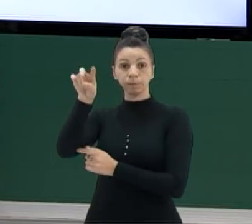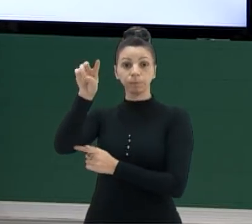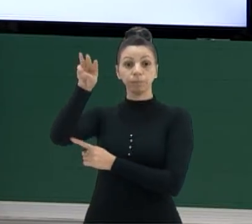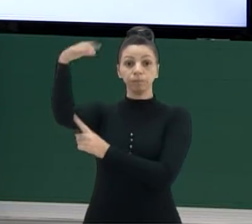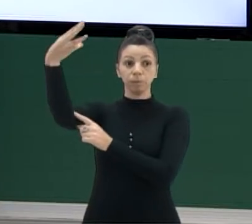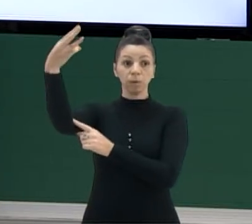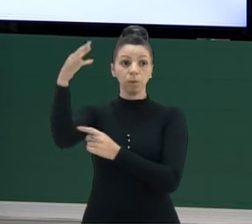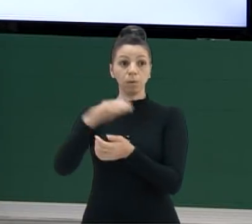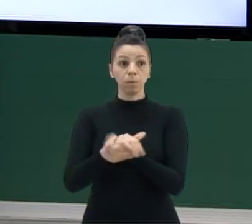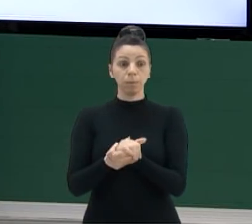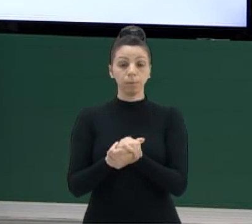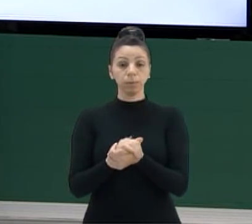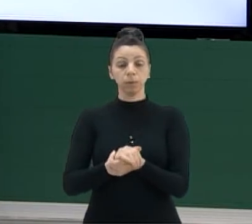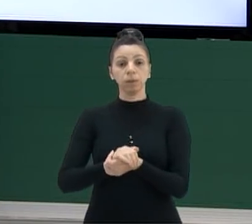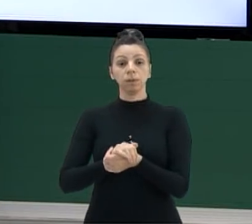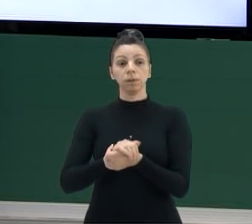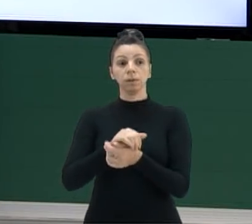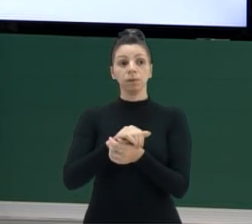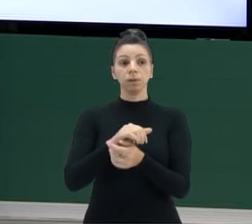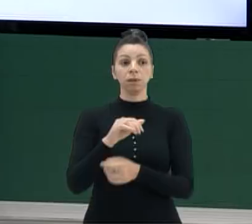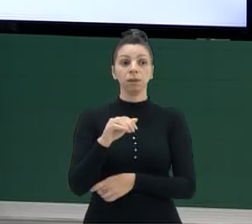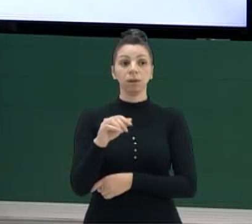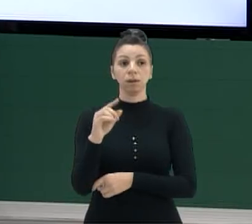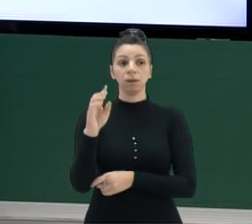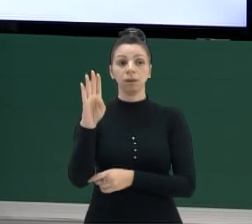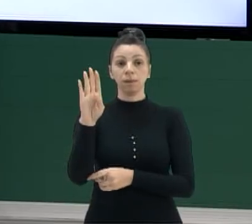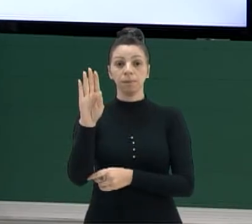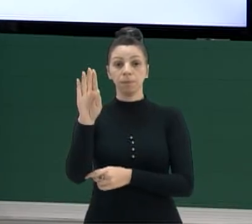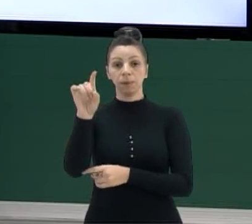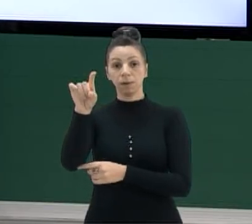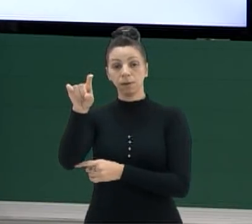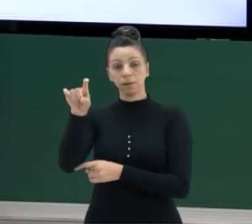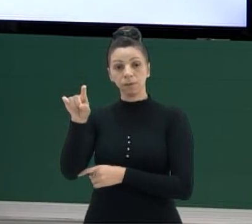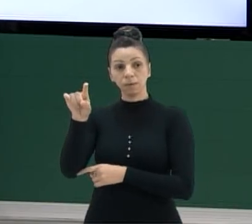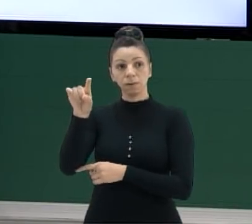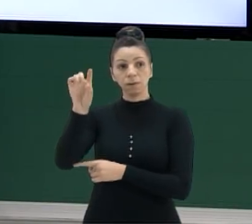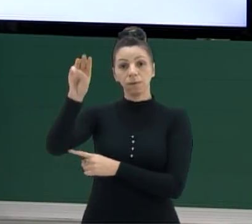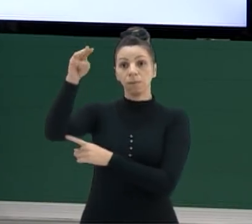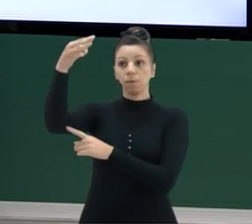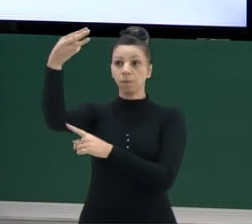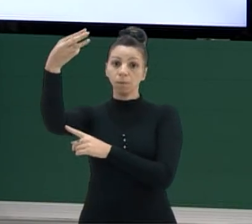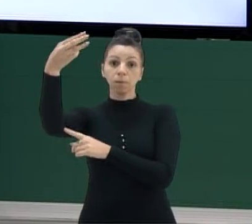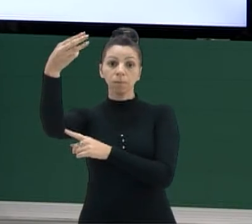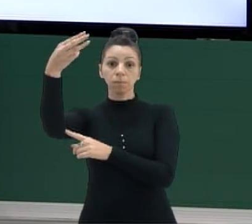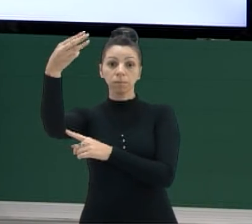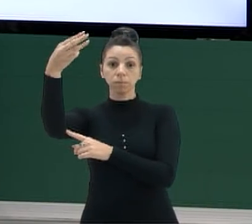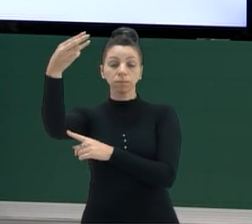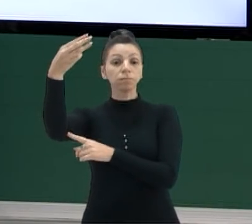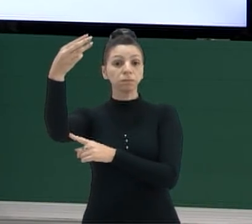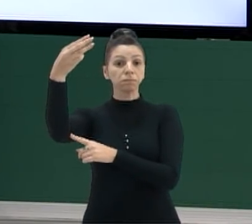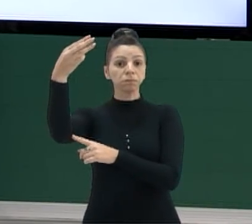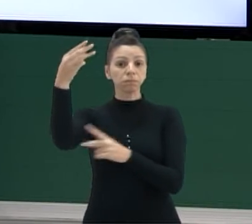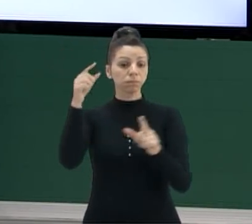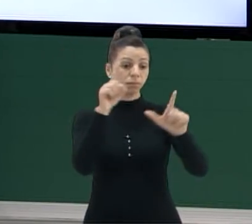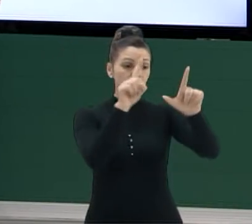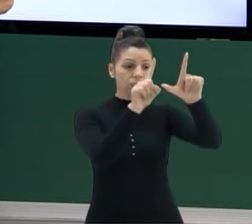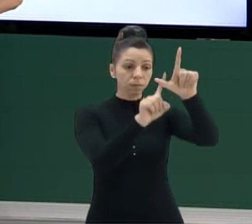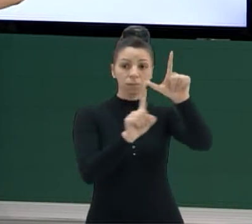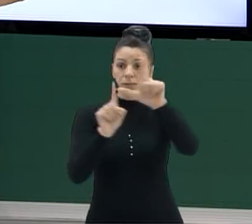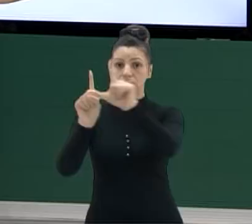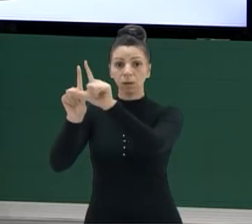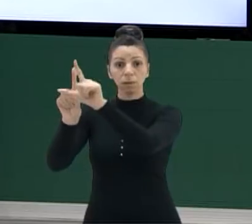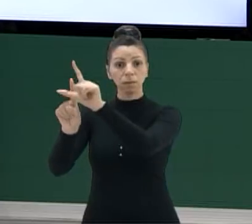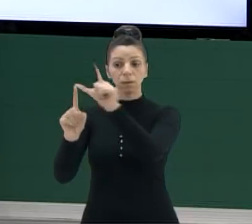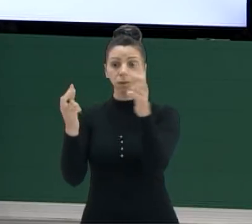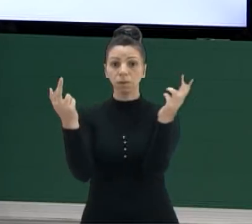vou fazer? Só olhar as letras com seus graus. Olha lá, o b e o x ao cubo, b e o x ao cubo. Como eu não